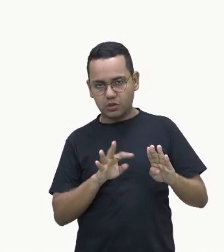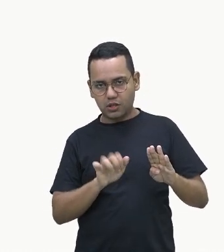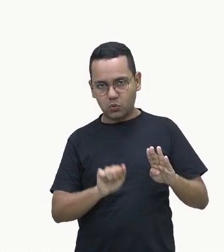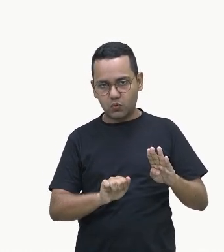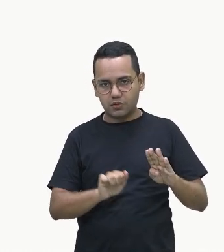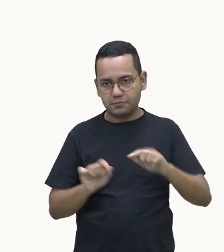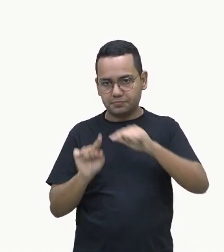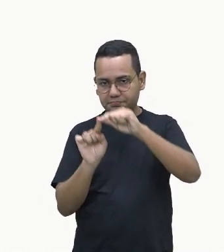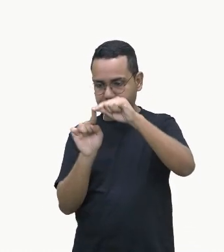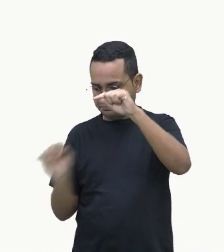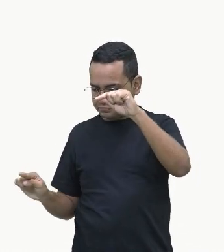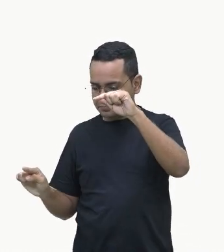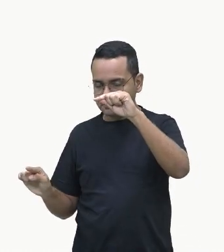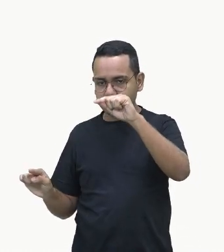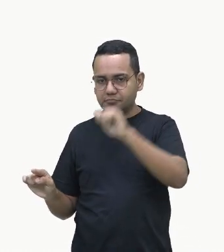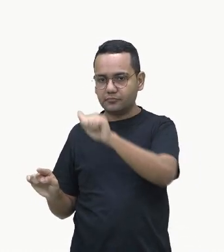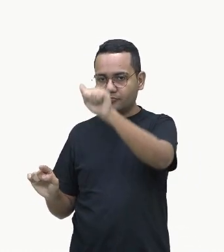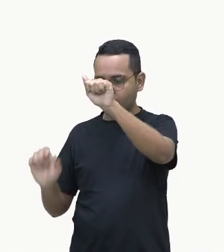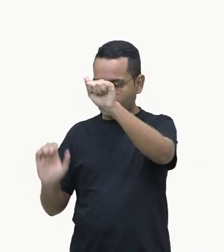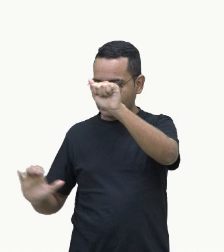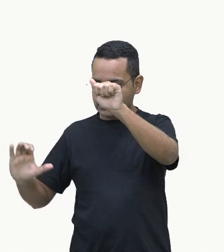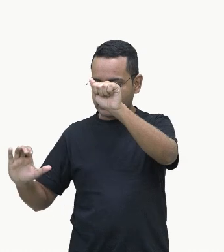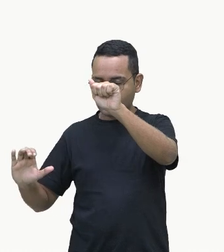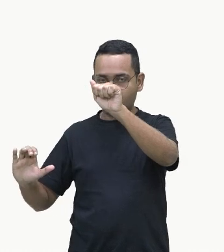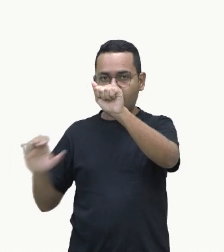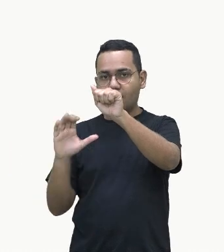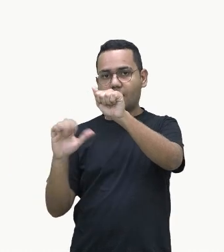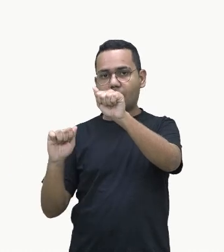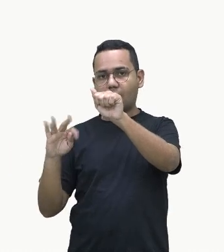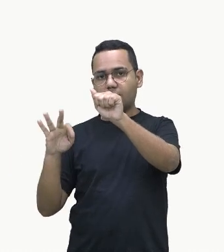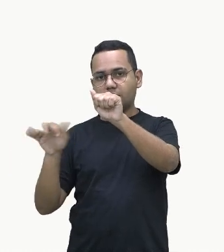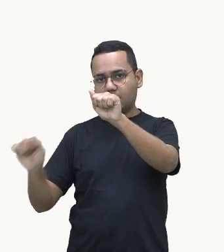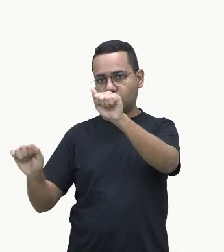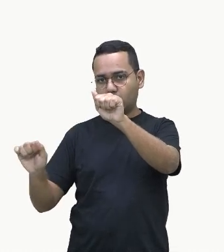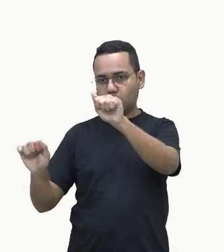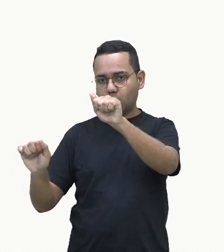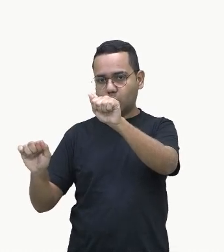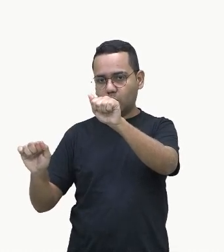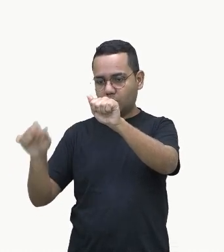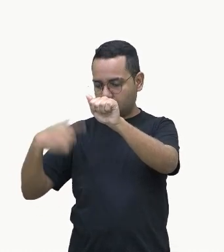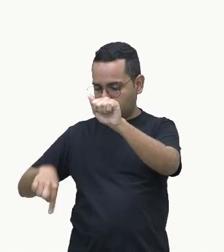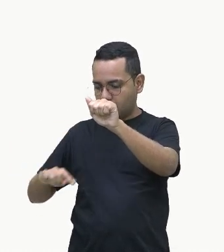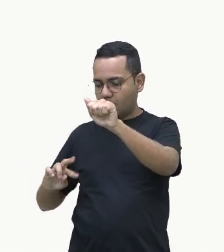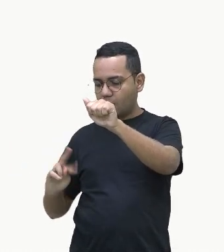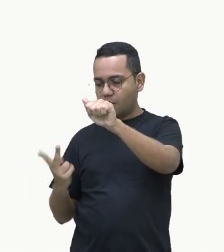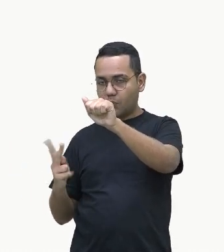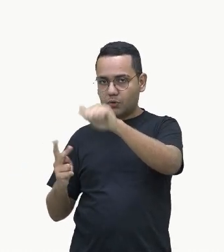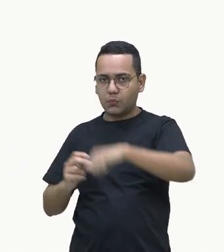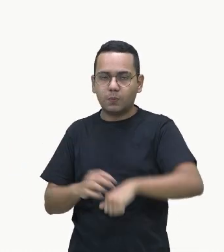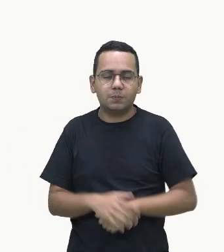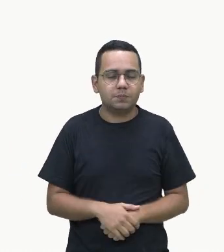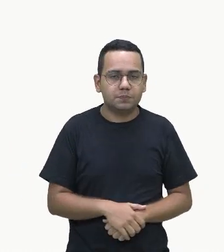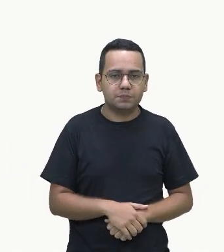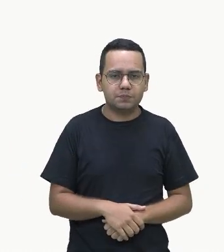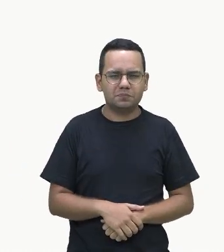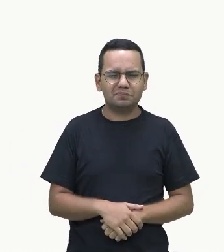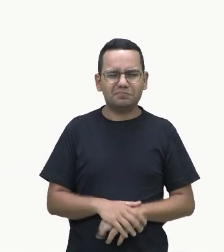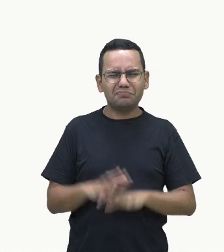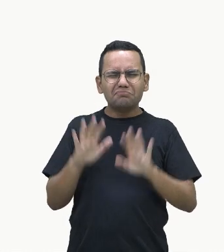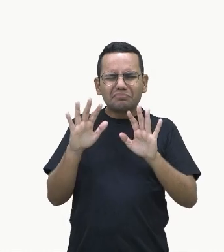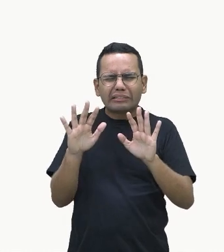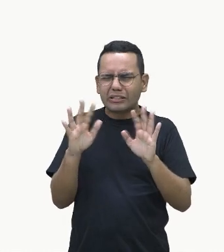projeção do cateto AC também sobre quem? Sobre a hipotenusa. Mas, professora, como